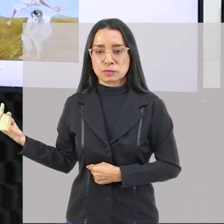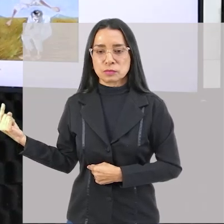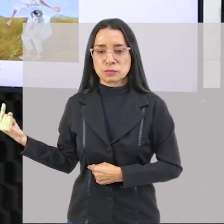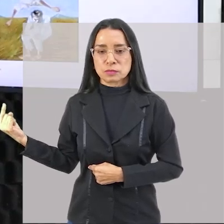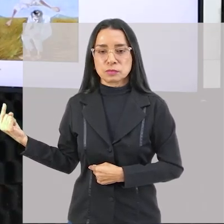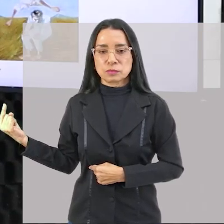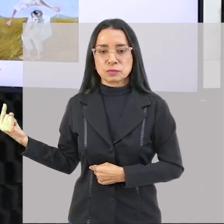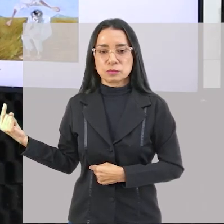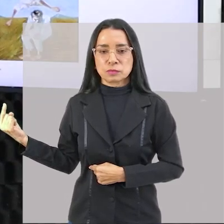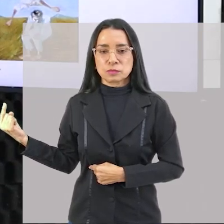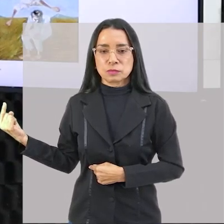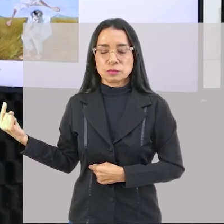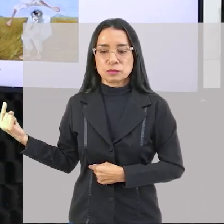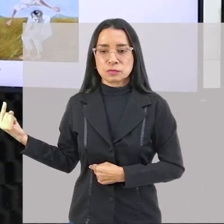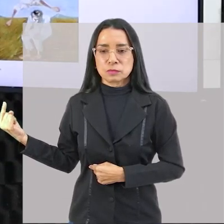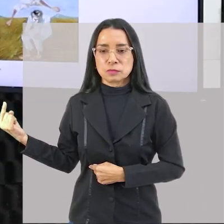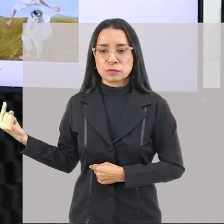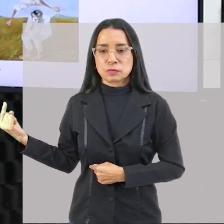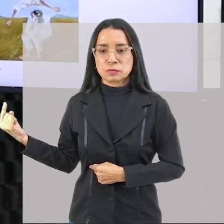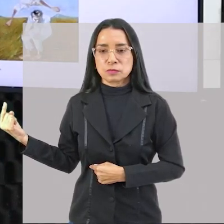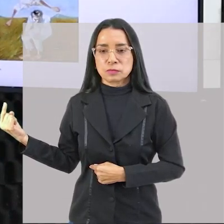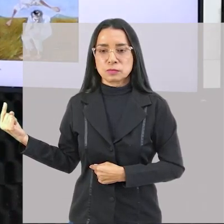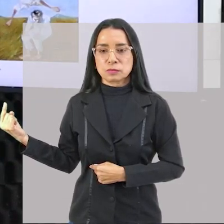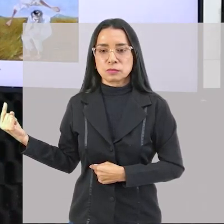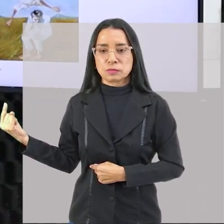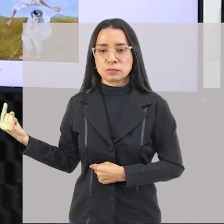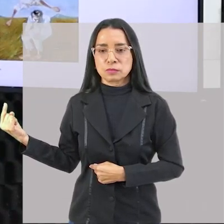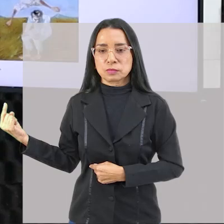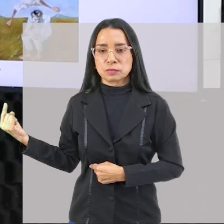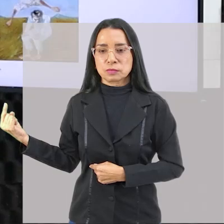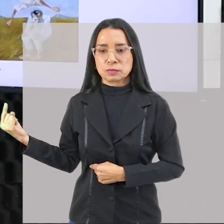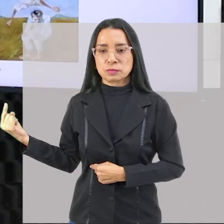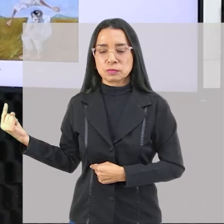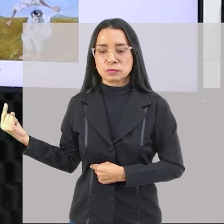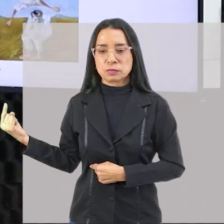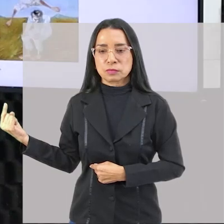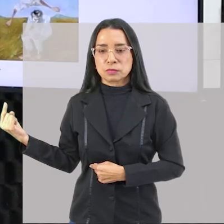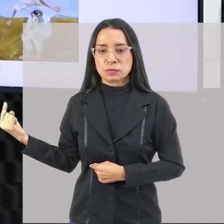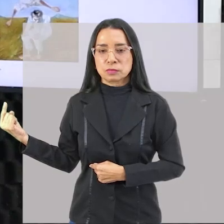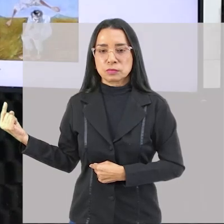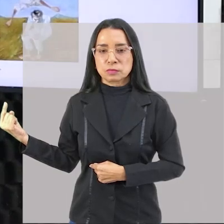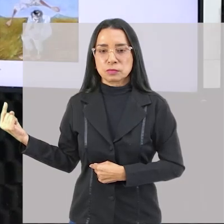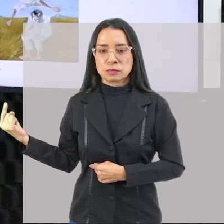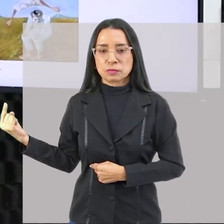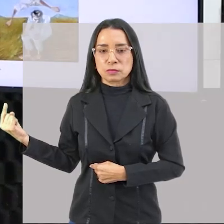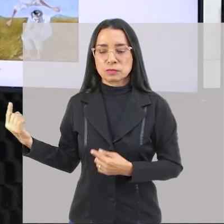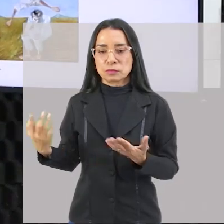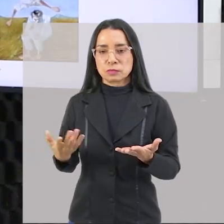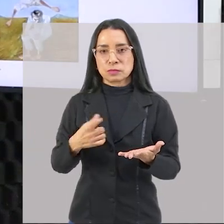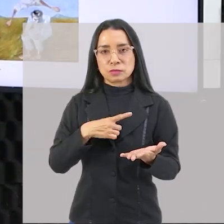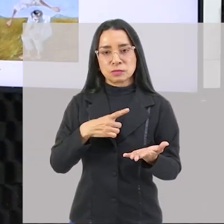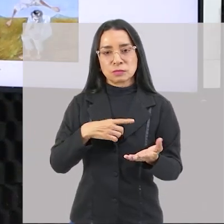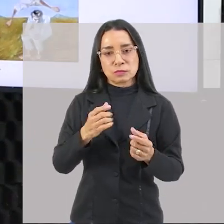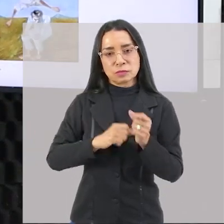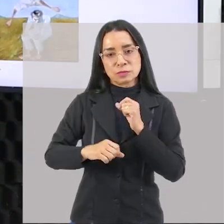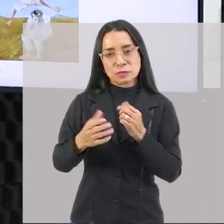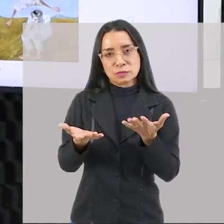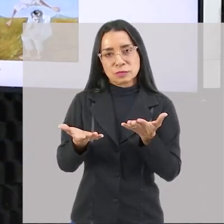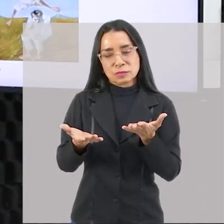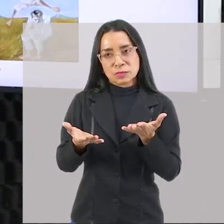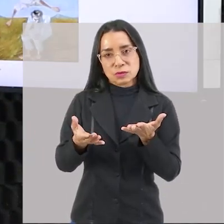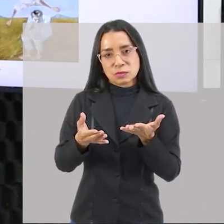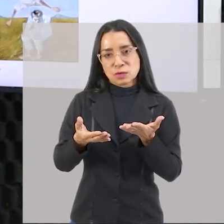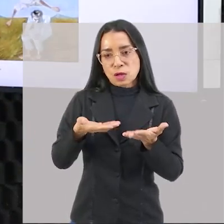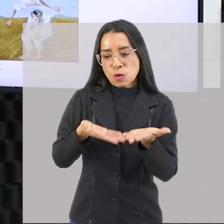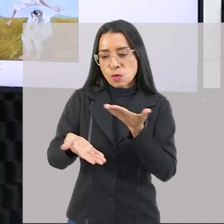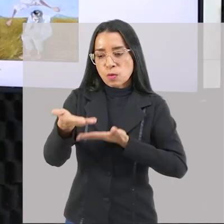valiosos patrimônios da cultura brasileira. A seguir, são apresentadas pinturas desse grande artista. Eu tenho que dividir isso com vocês, não dá para a